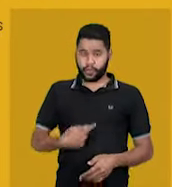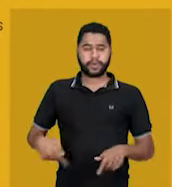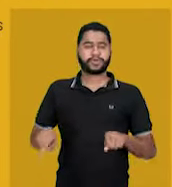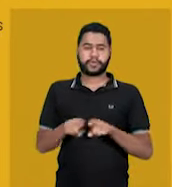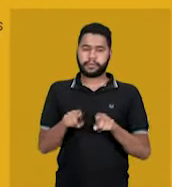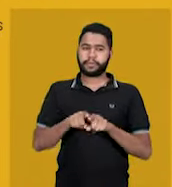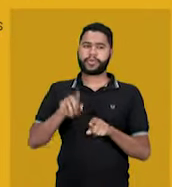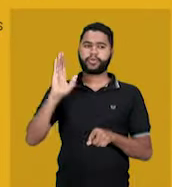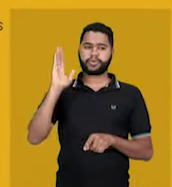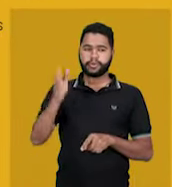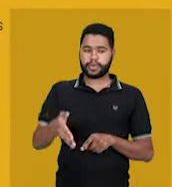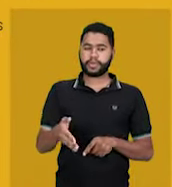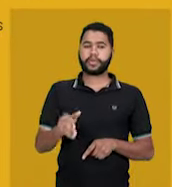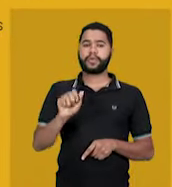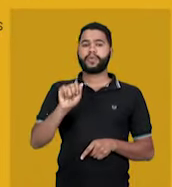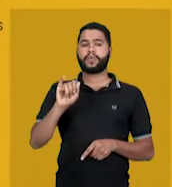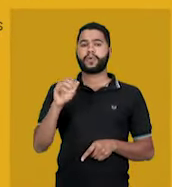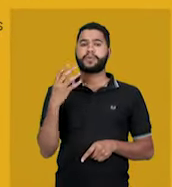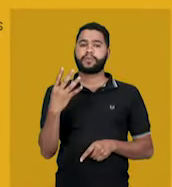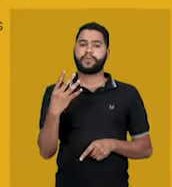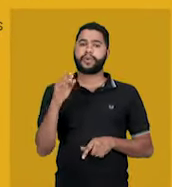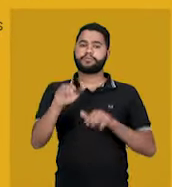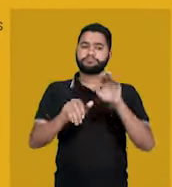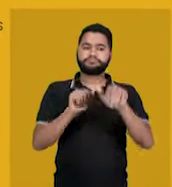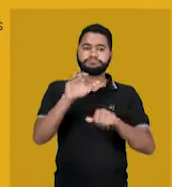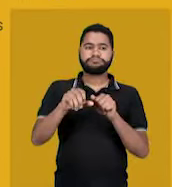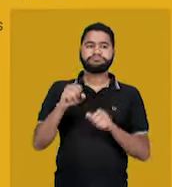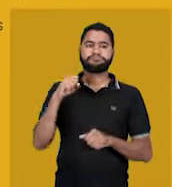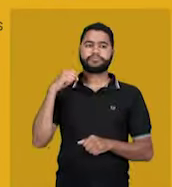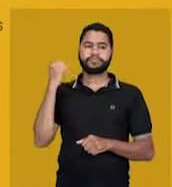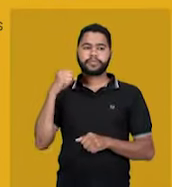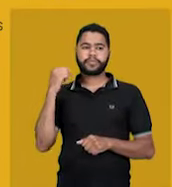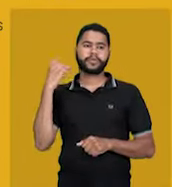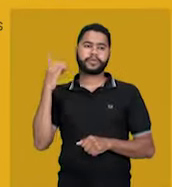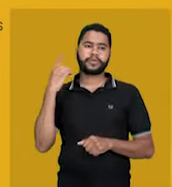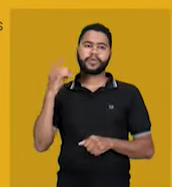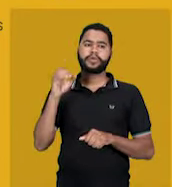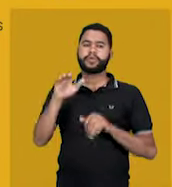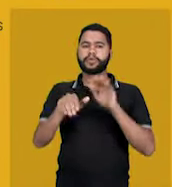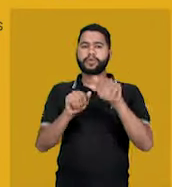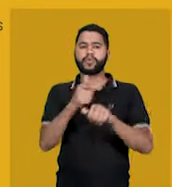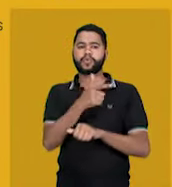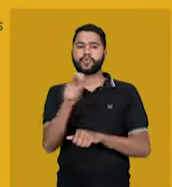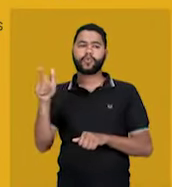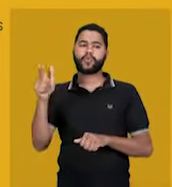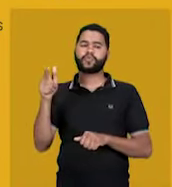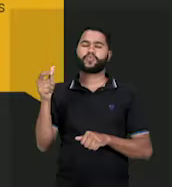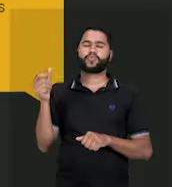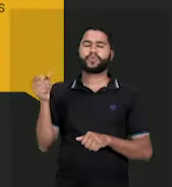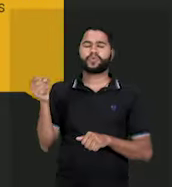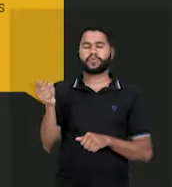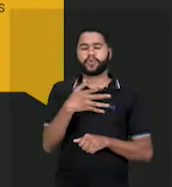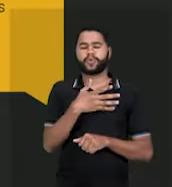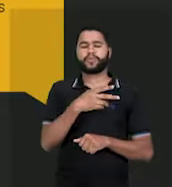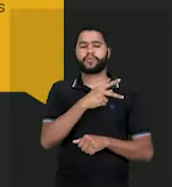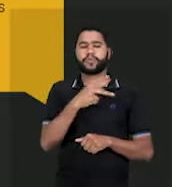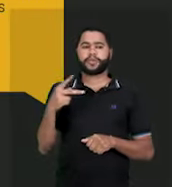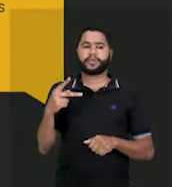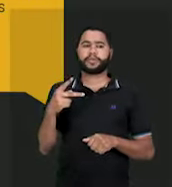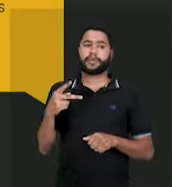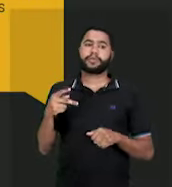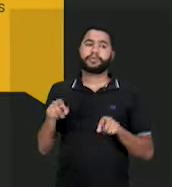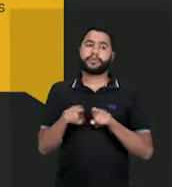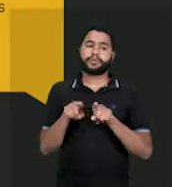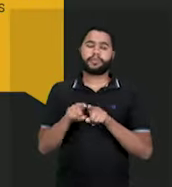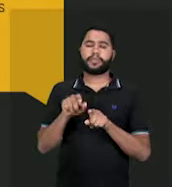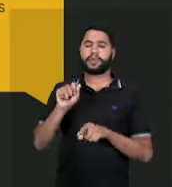AI-4 convocava os deputados e senadores para elegerem um novo presidente e elaborar a nova Constituição de 87. E o AI-5, que é o mais